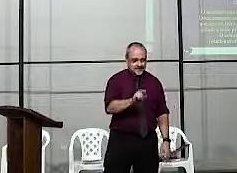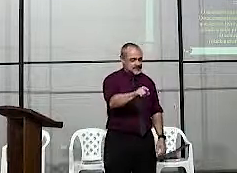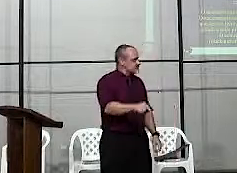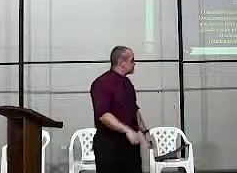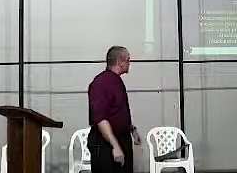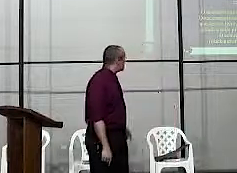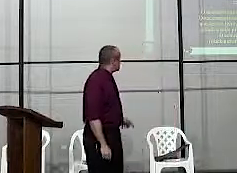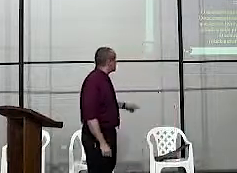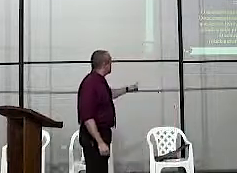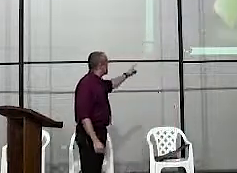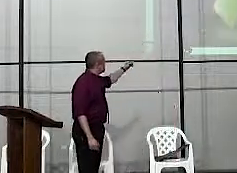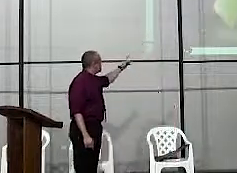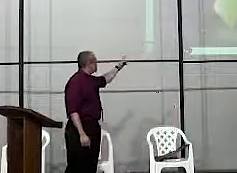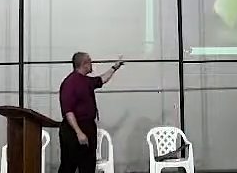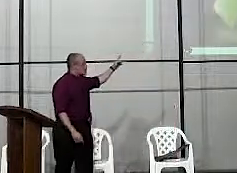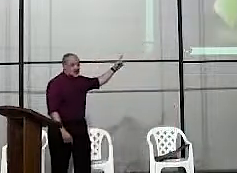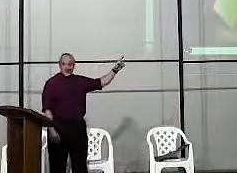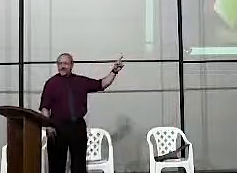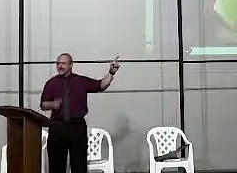entender.